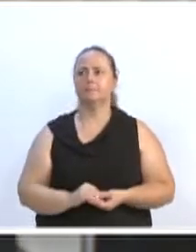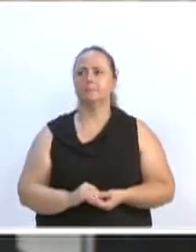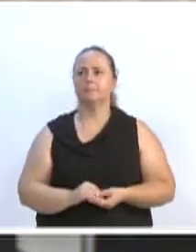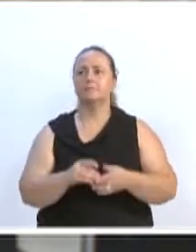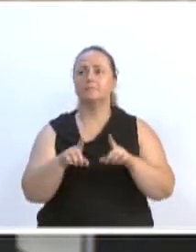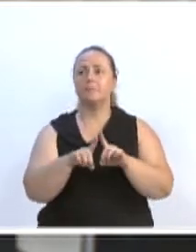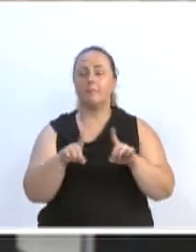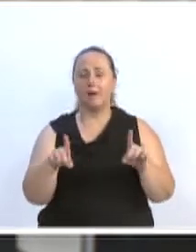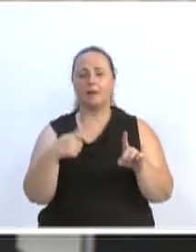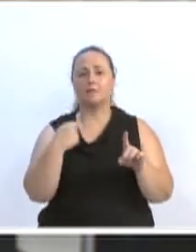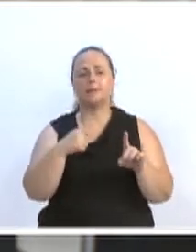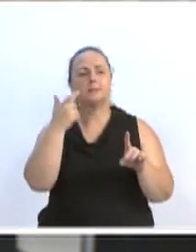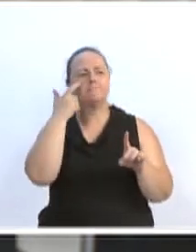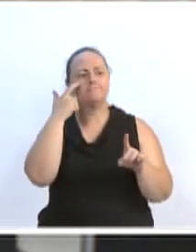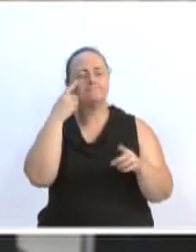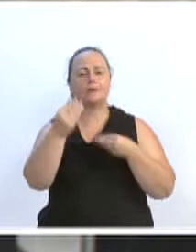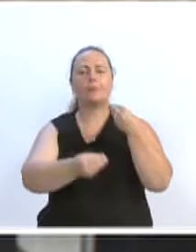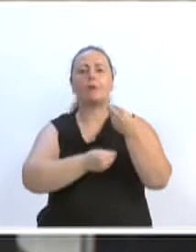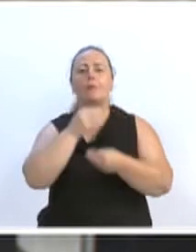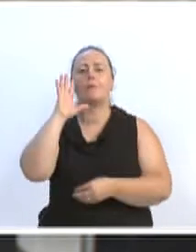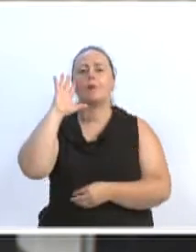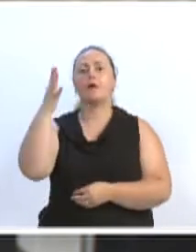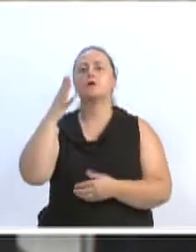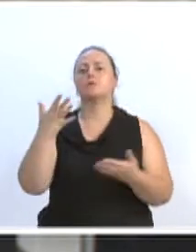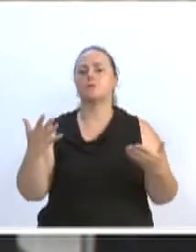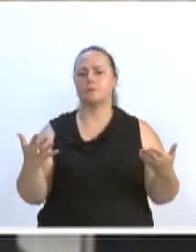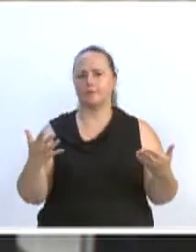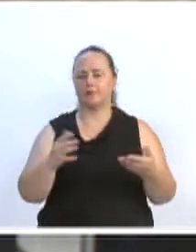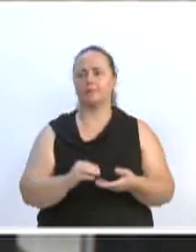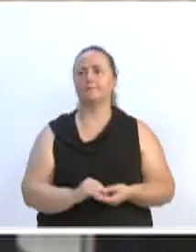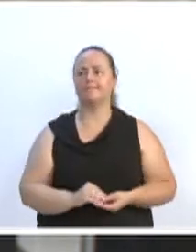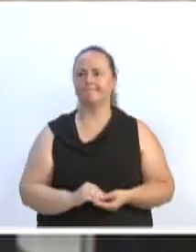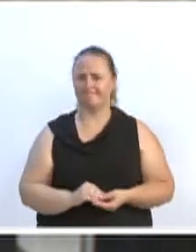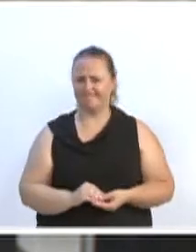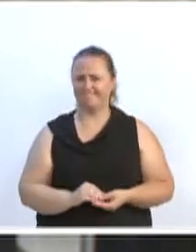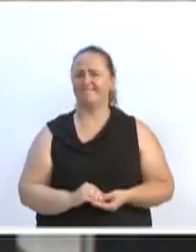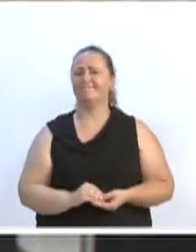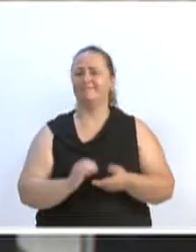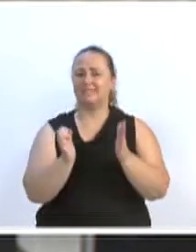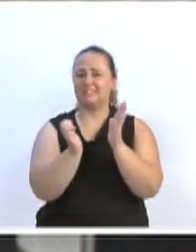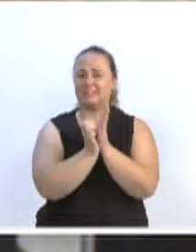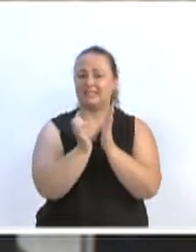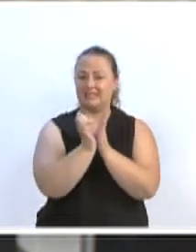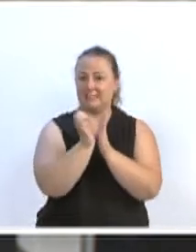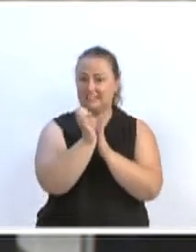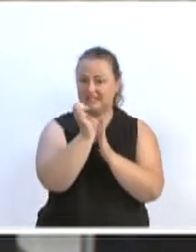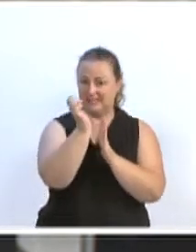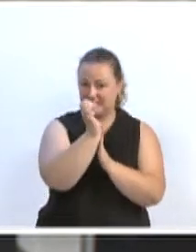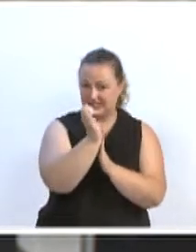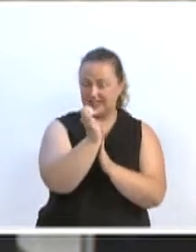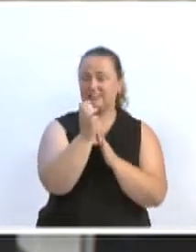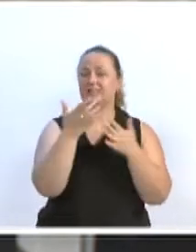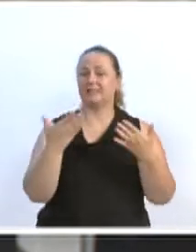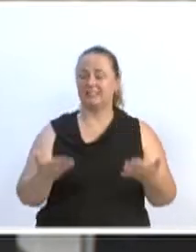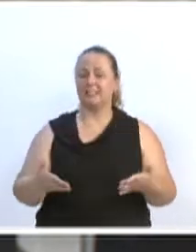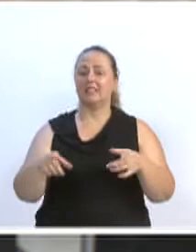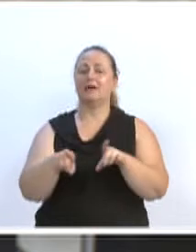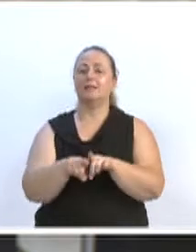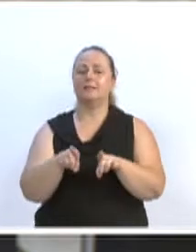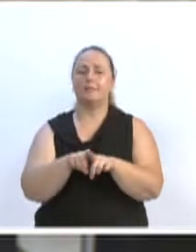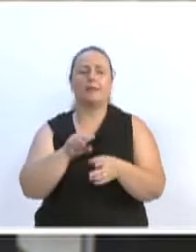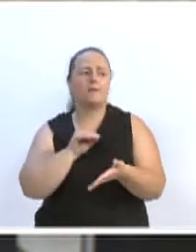mas nós temos que encontrar uma solução porque a burocracia ea falta de indicadores